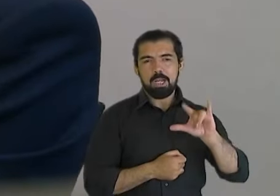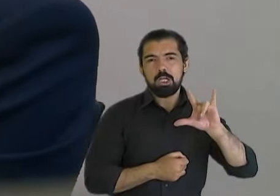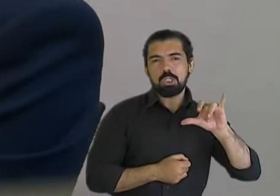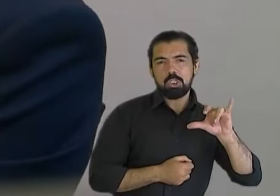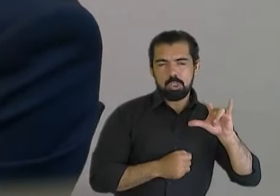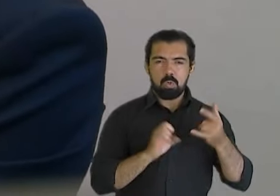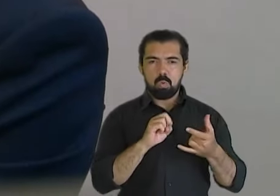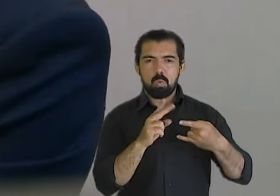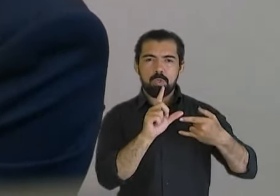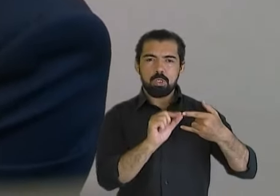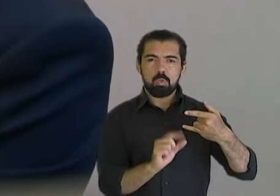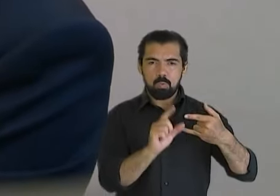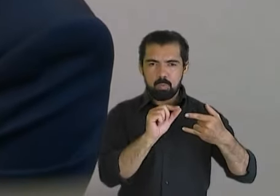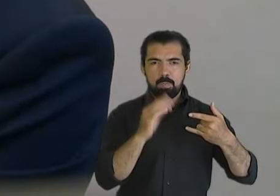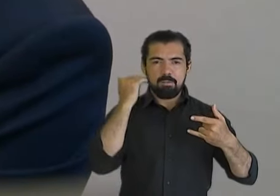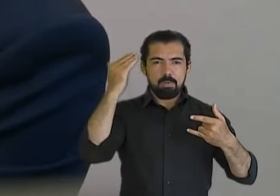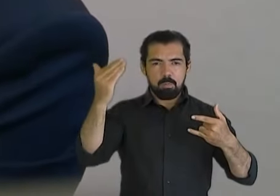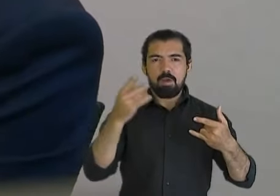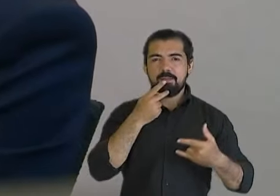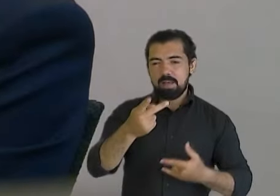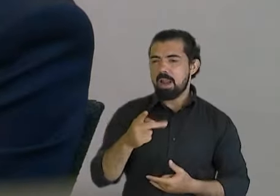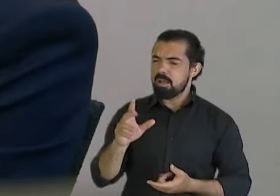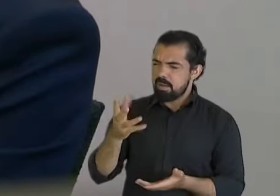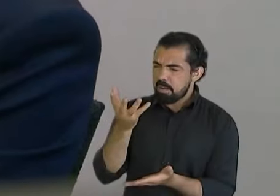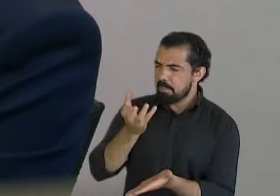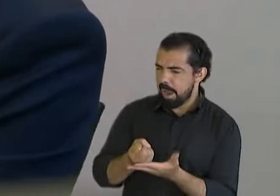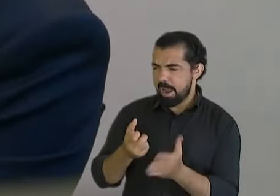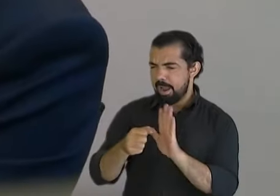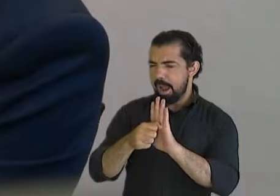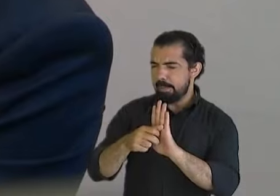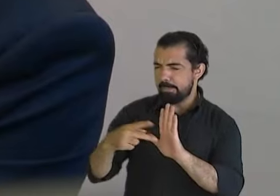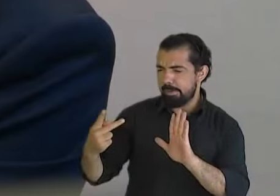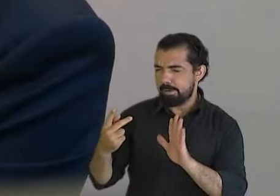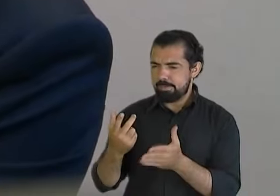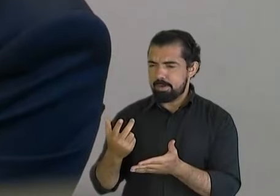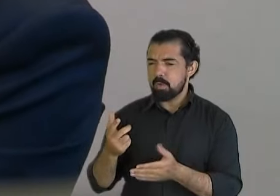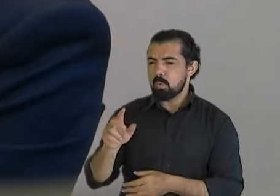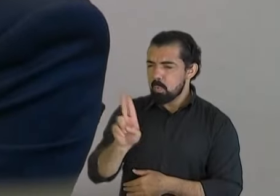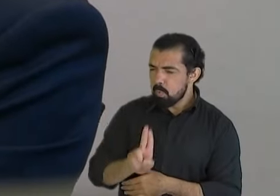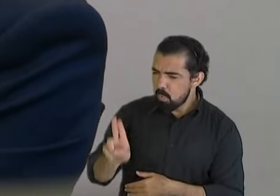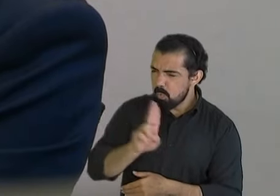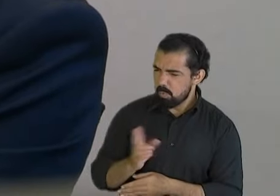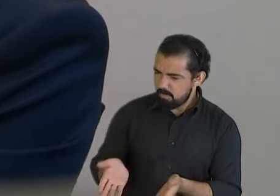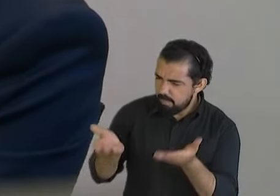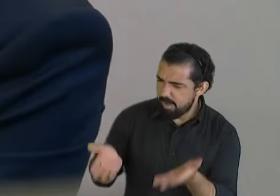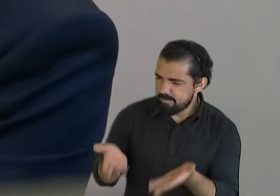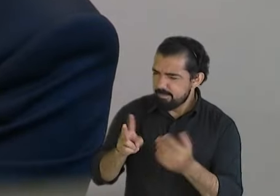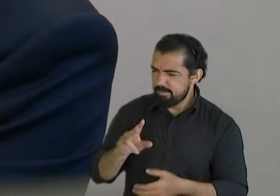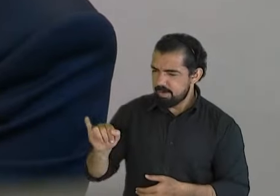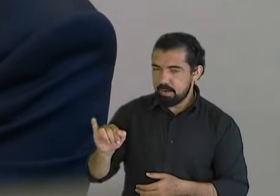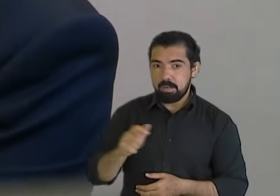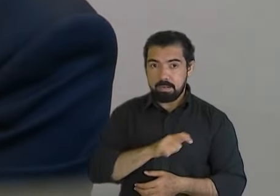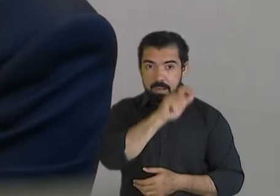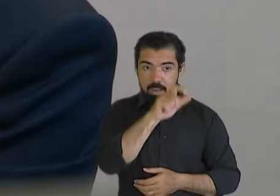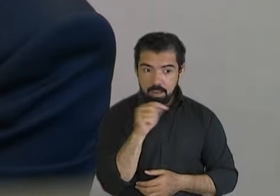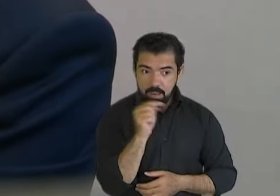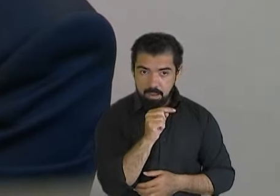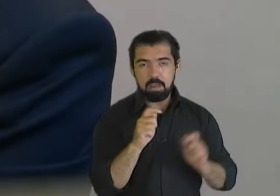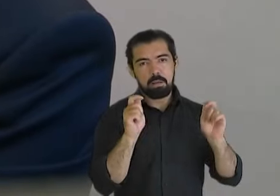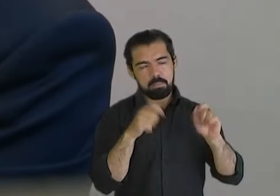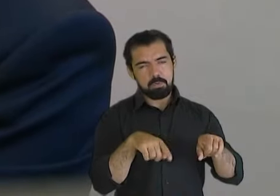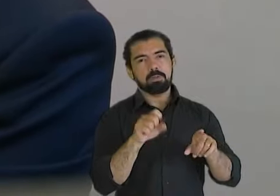está explorando aquele jogo. E aí, portanto, ela está, sim, submissa às sanções previstas